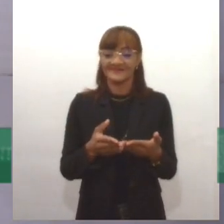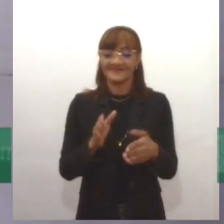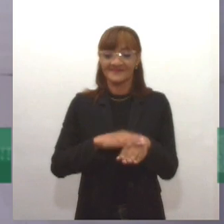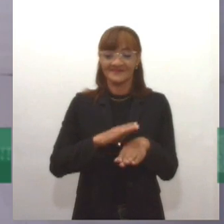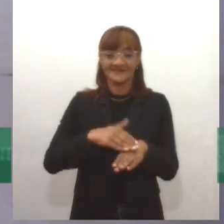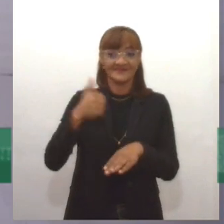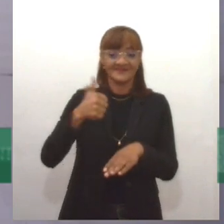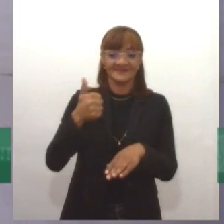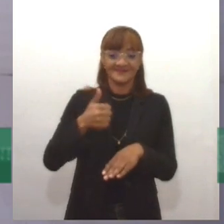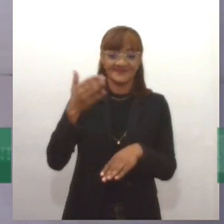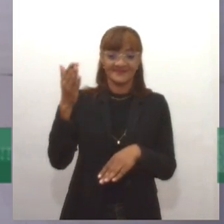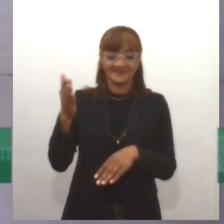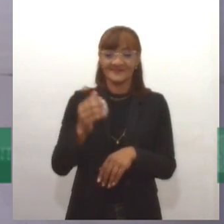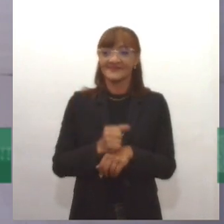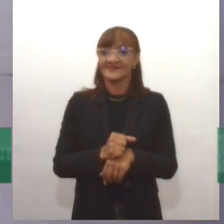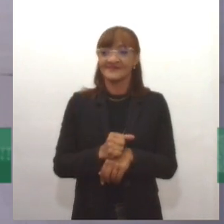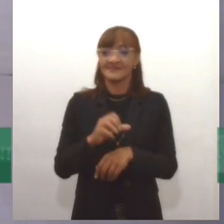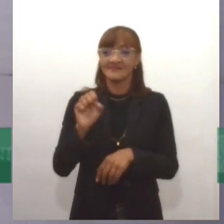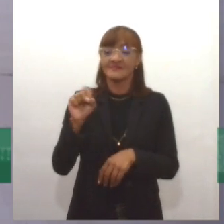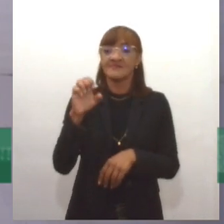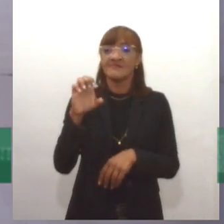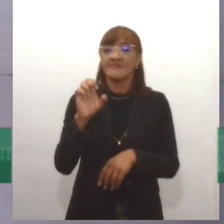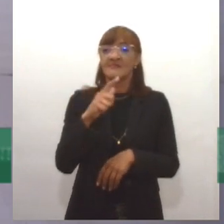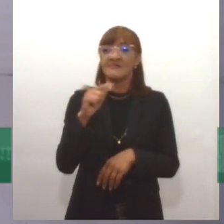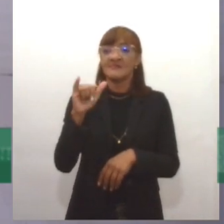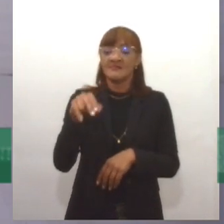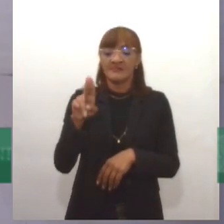Selene. Selene, você é uma das